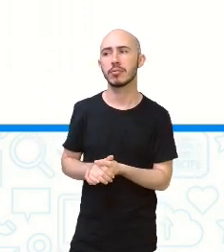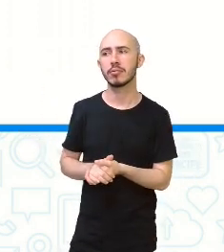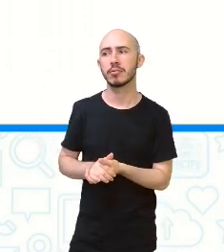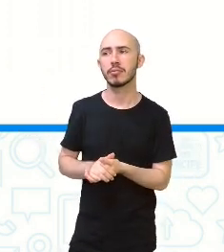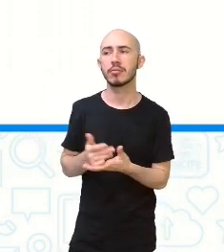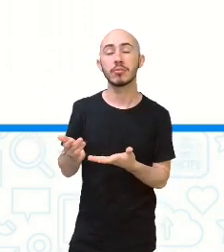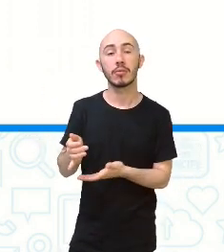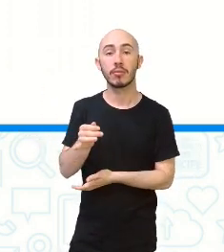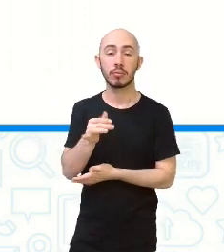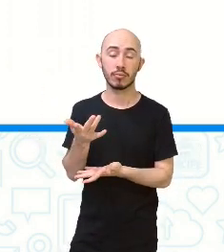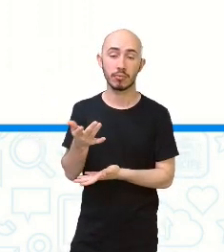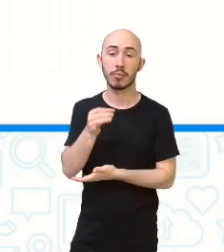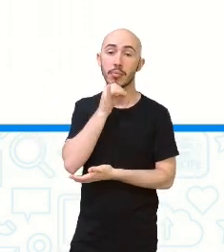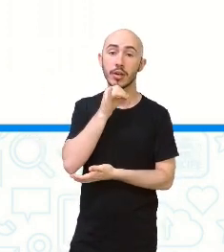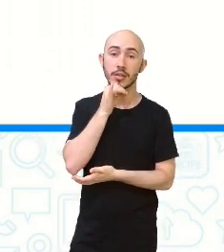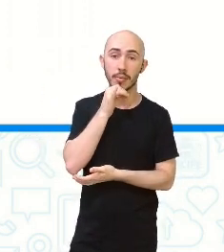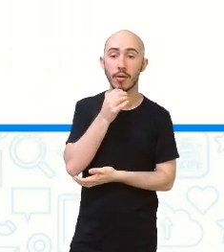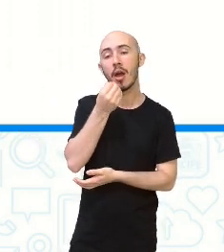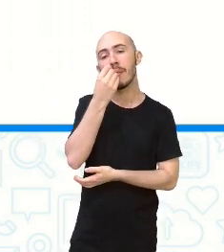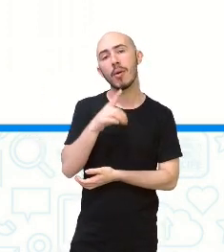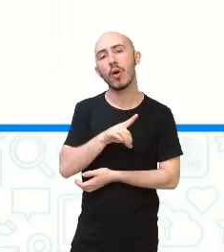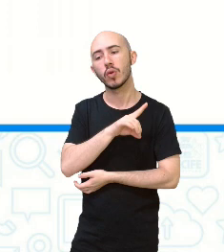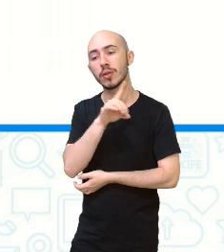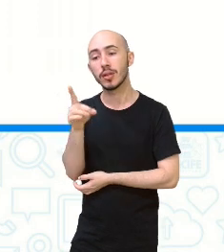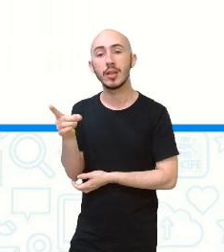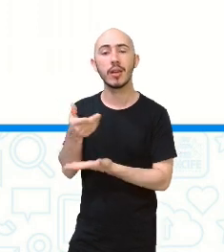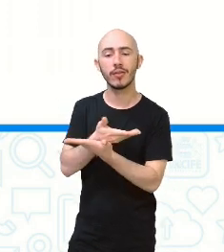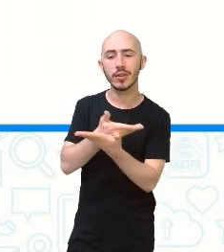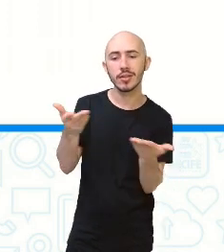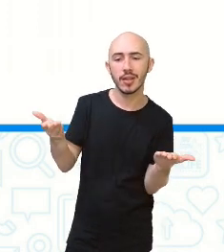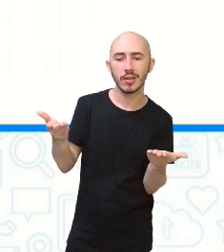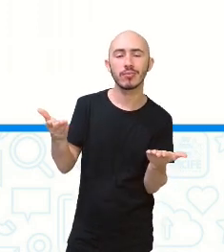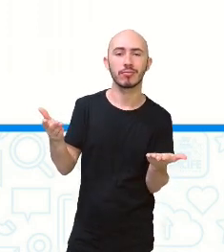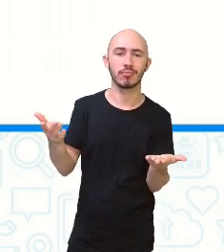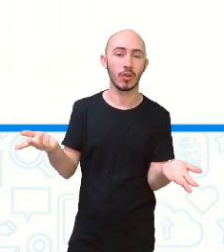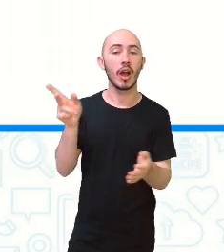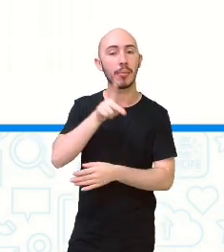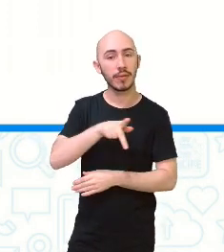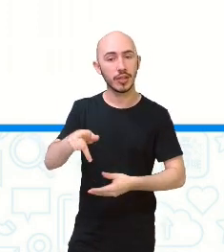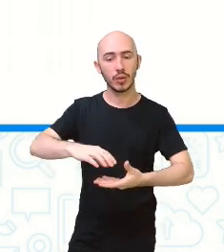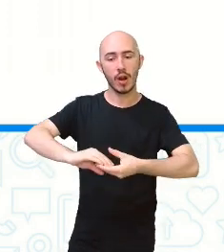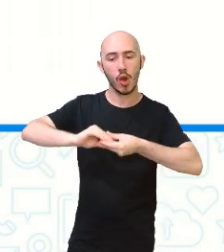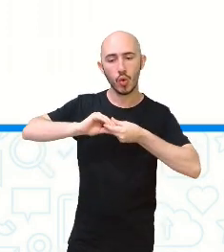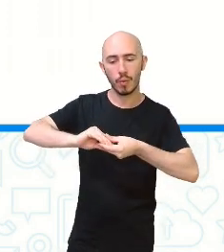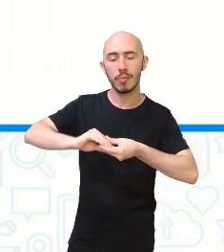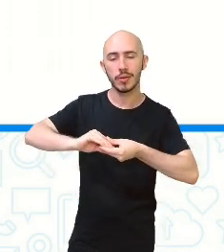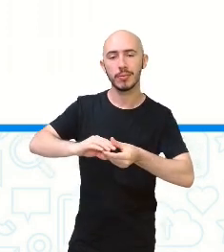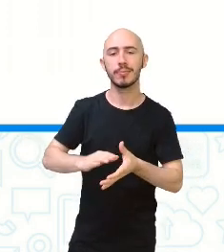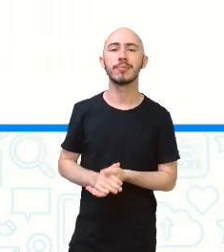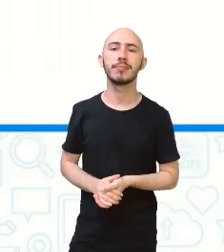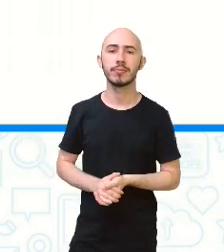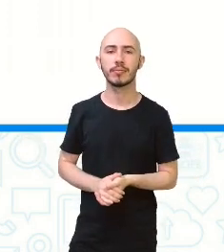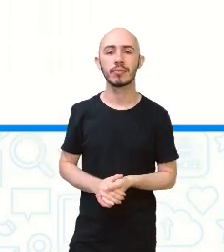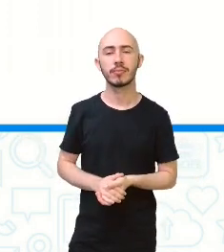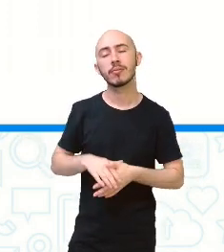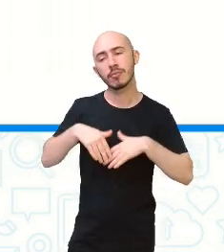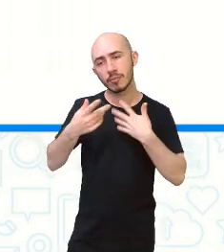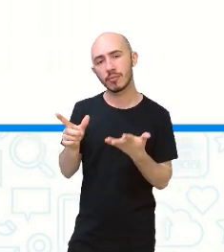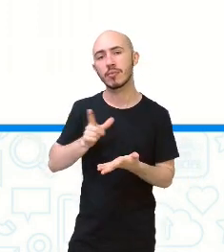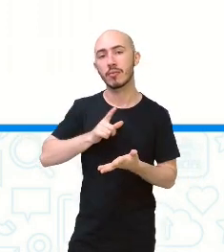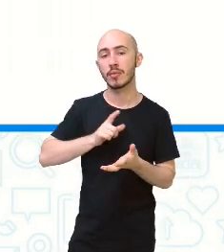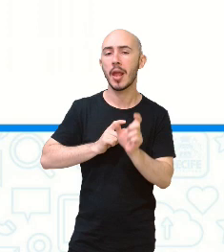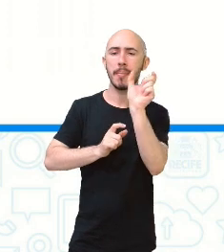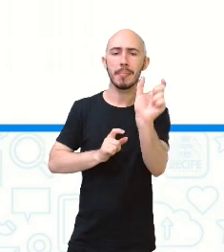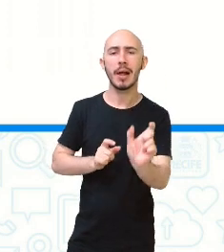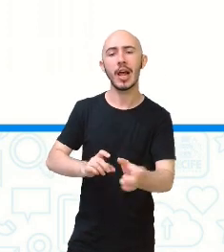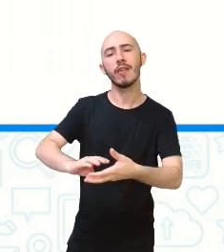meninos, cumprimentou a professora. Então, a partir do momento em que ela falou palavras de saudação,